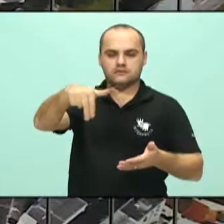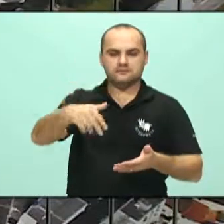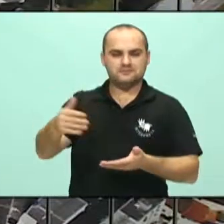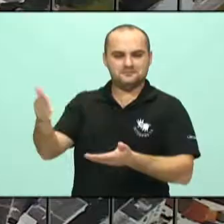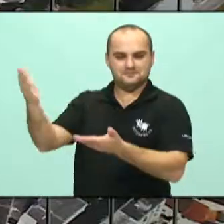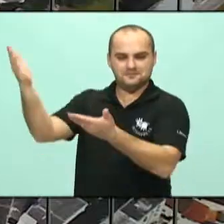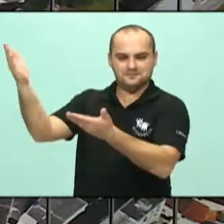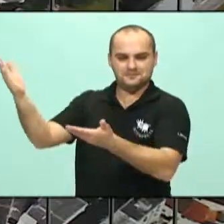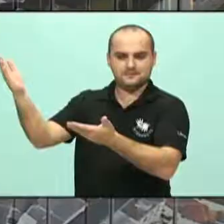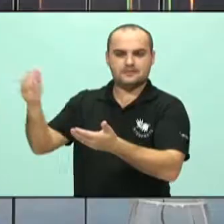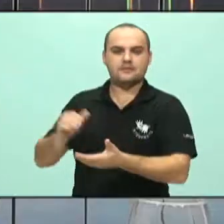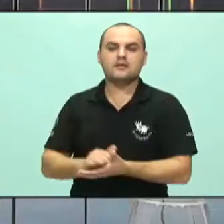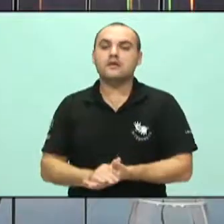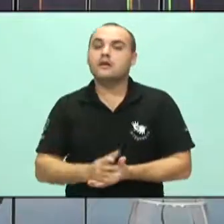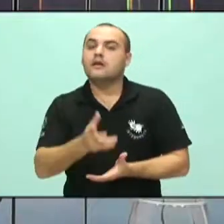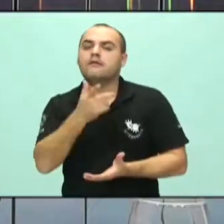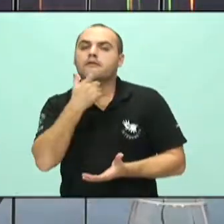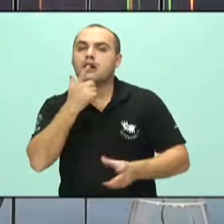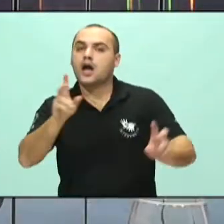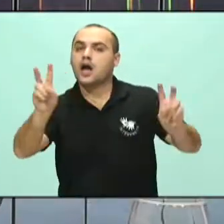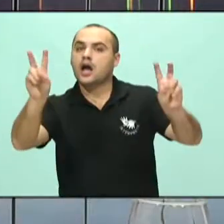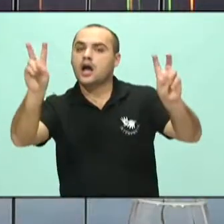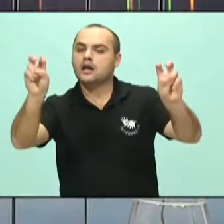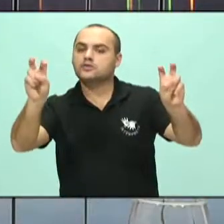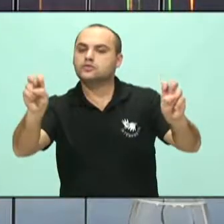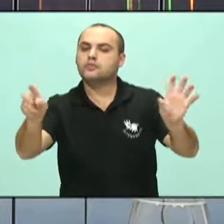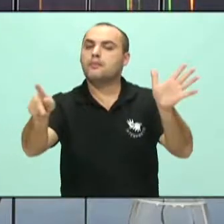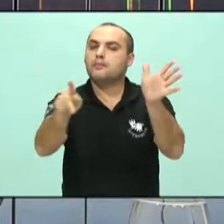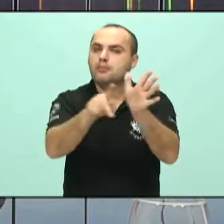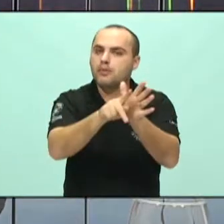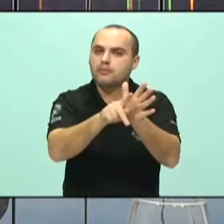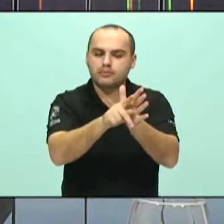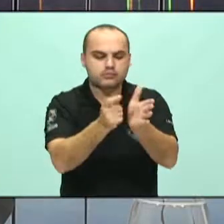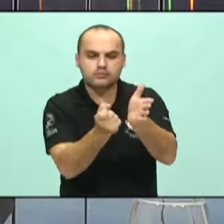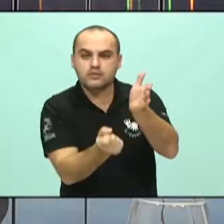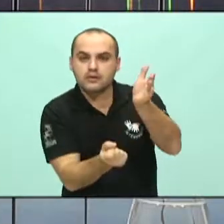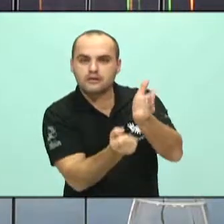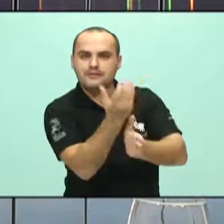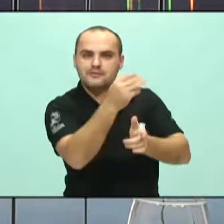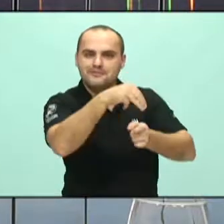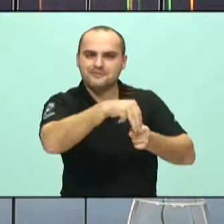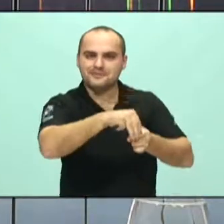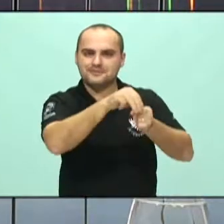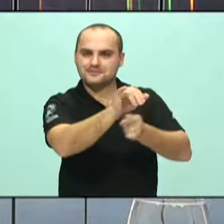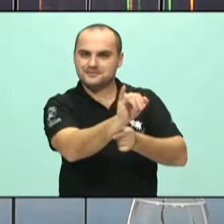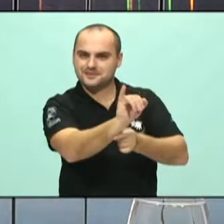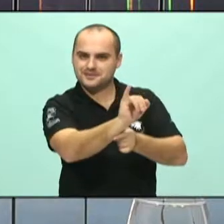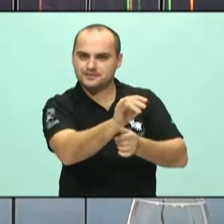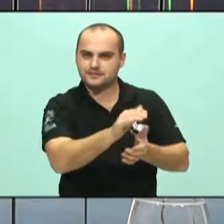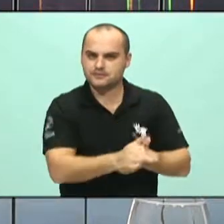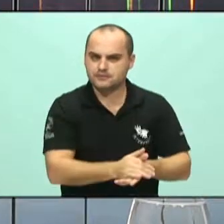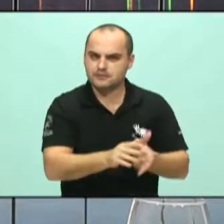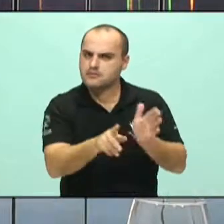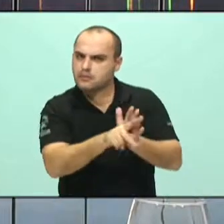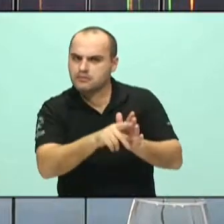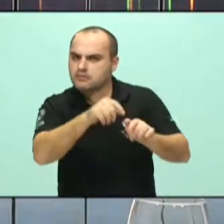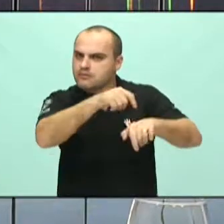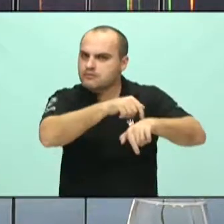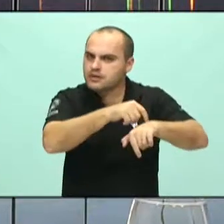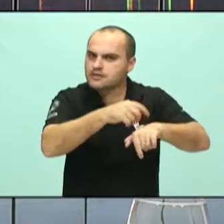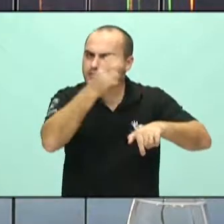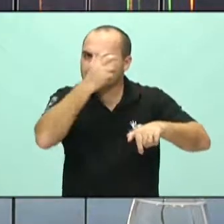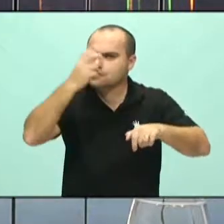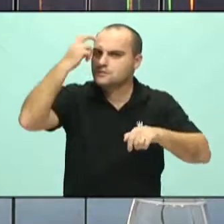estamos falando a respeito da história de formação do município de Itajaí, seu legado cultural, político e